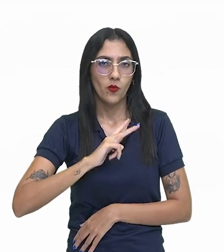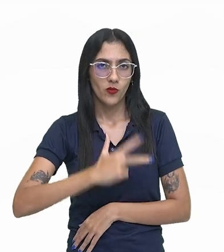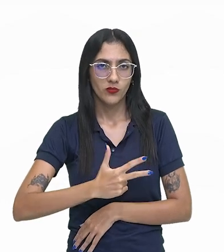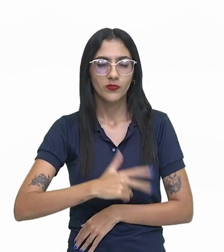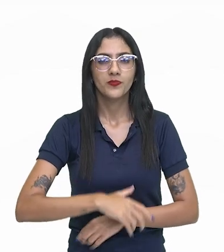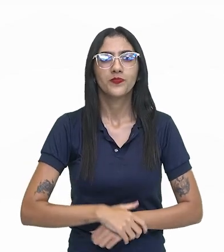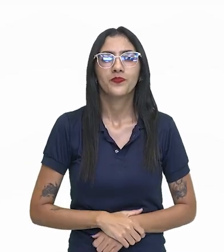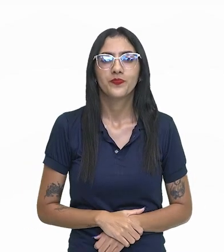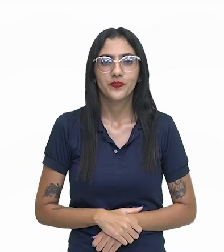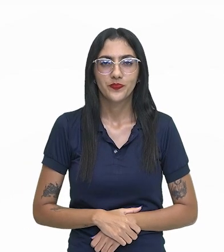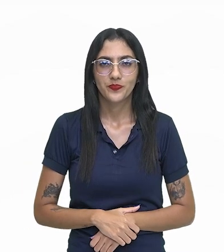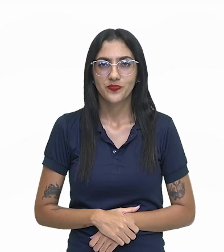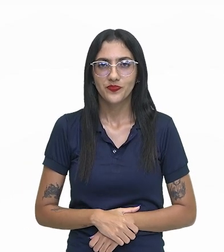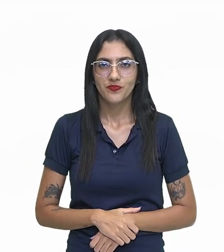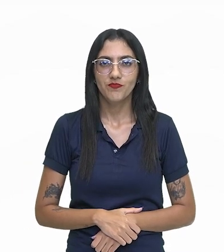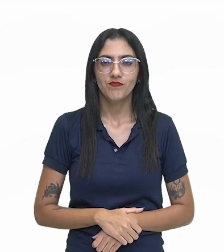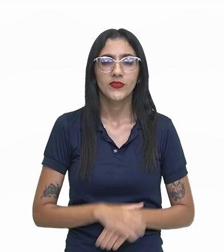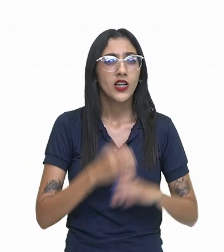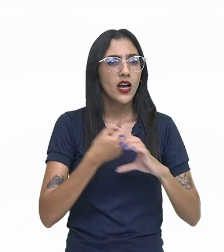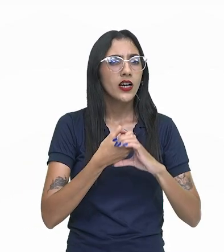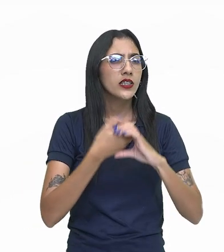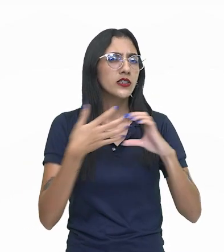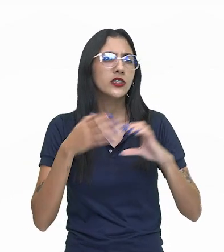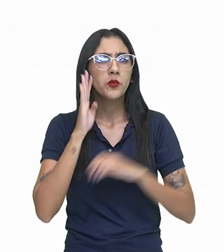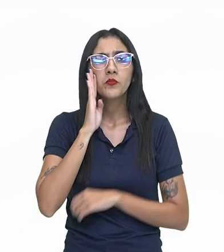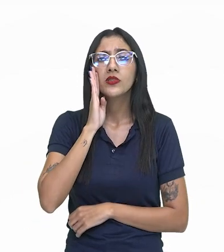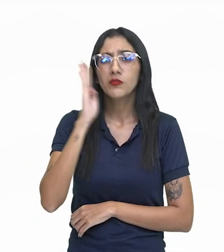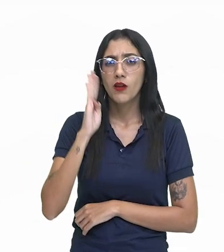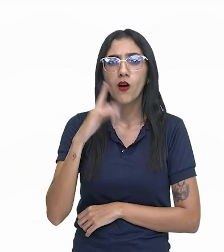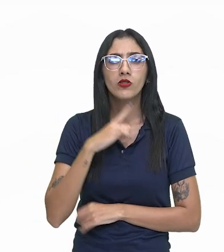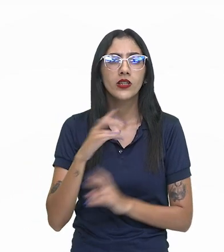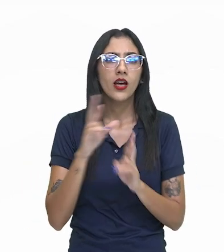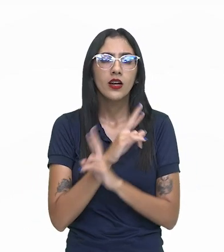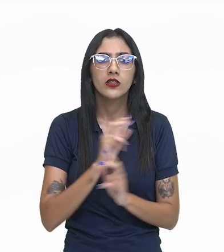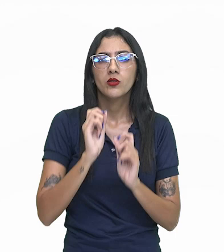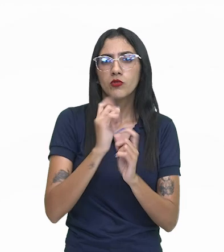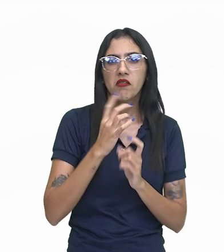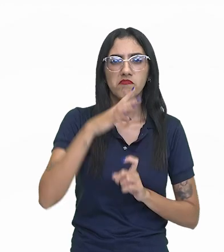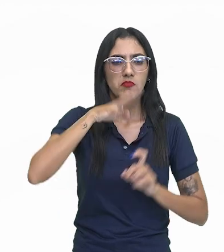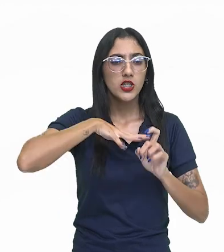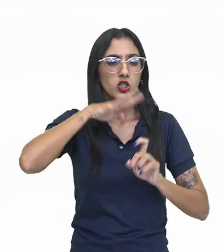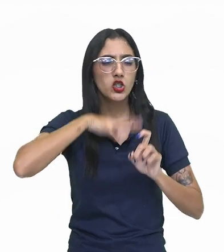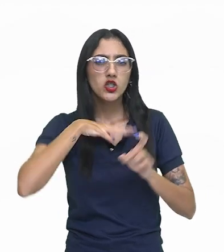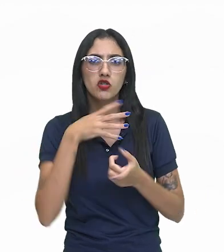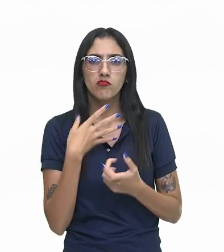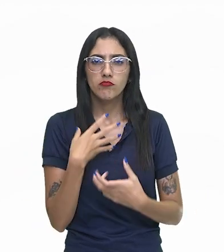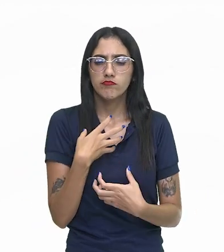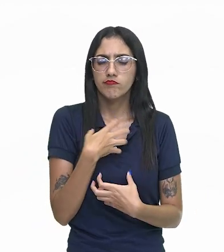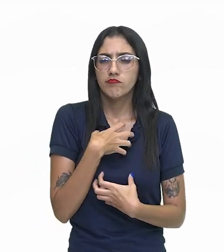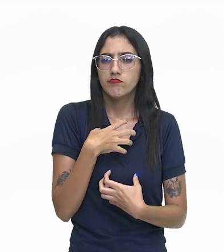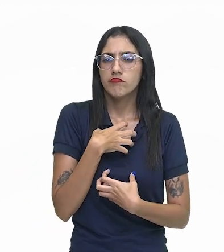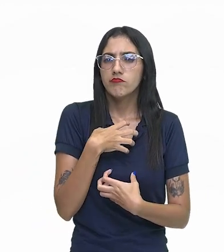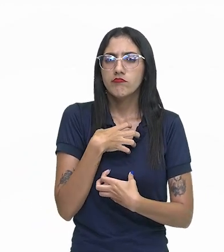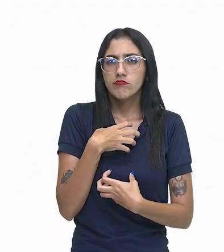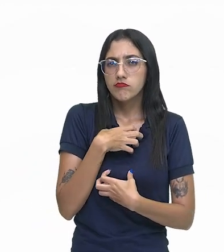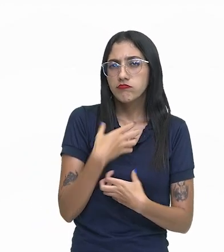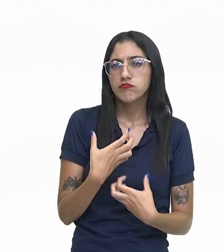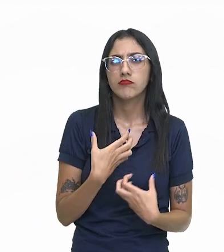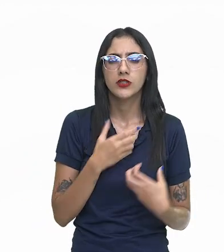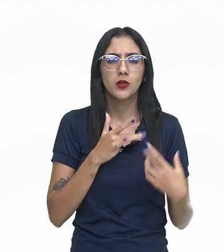As características principais do romantismo giram em torno da fantasia, do sentimento,